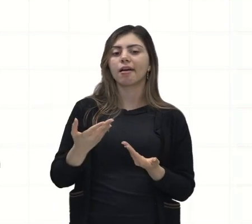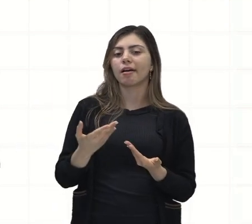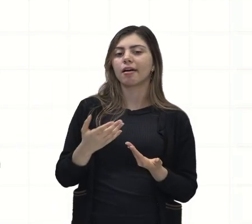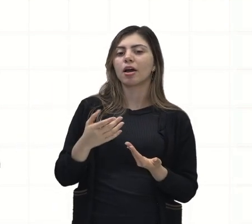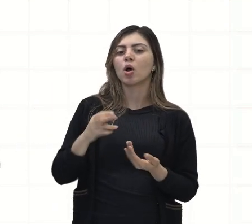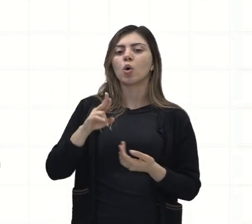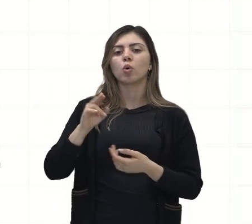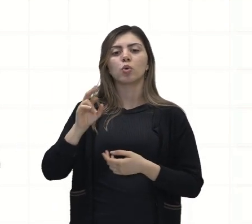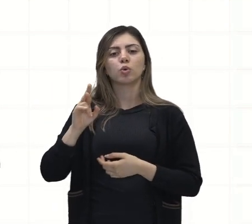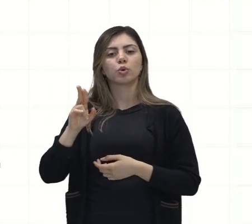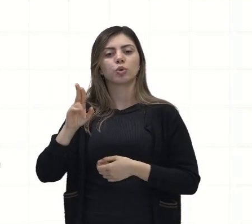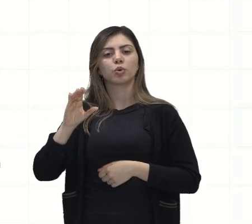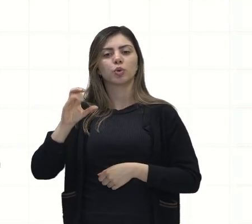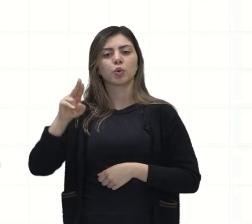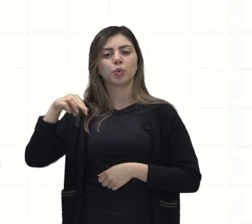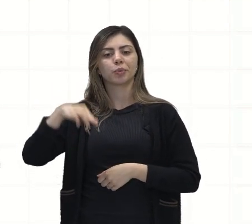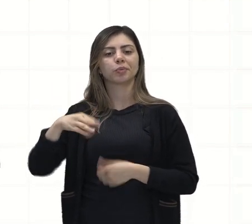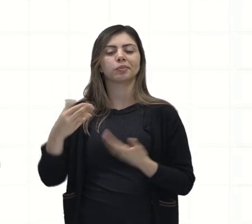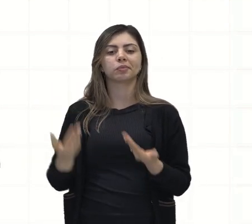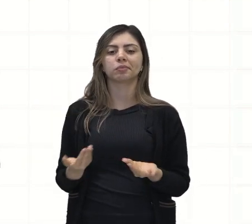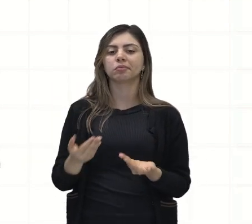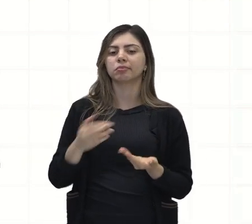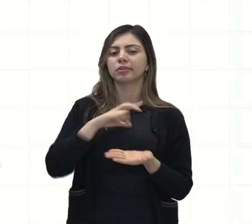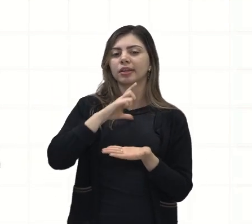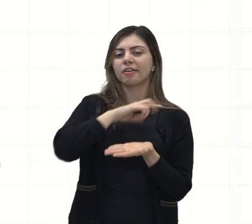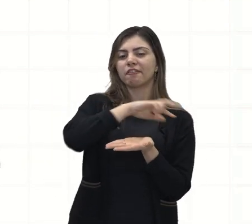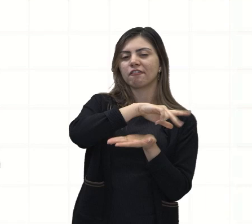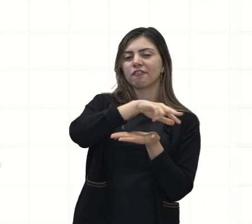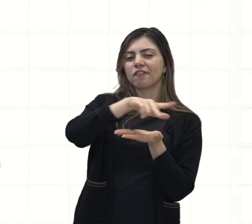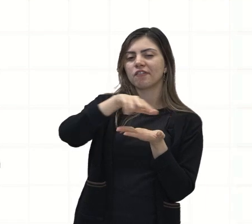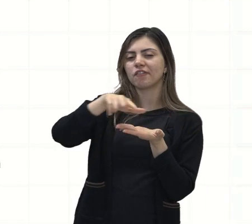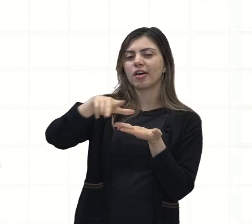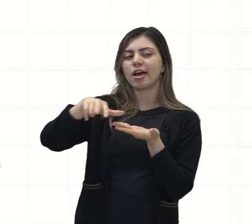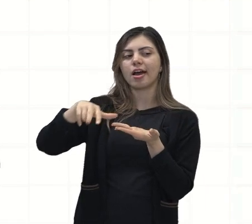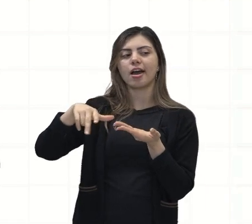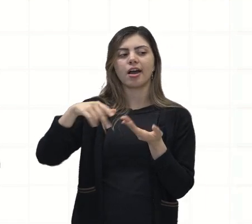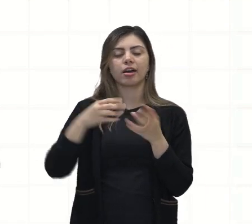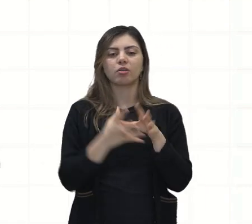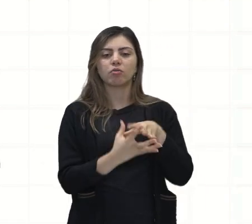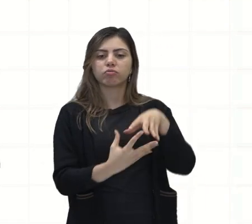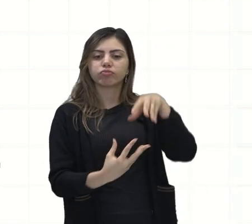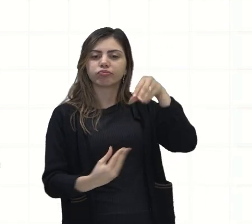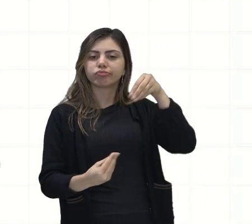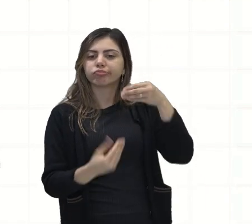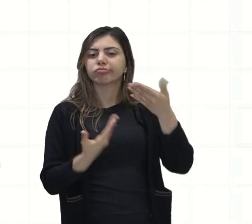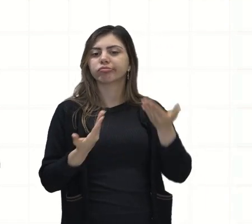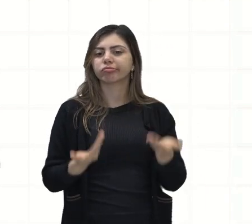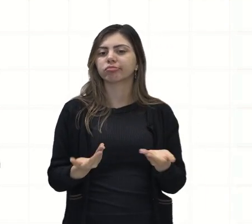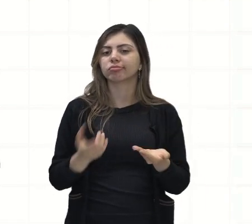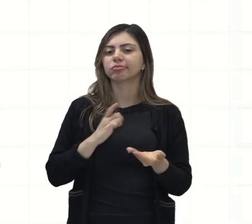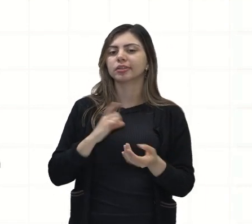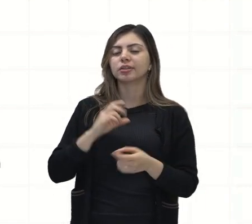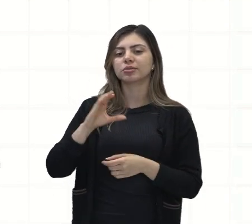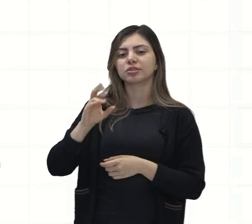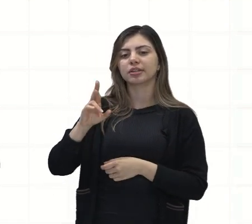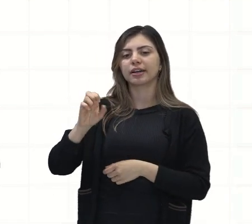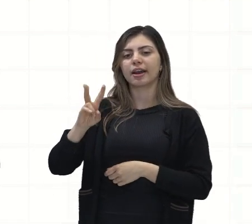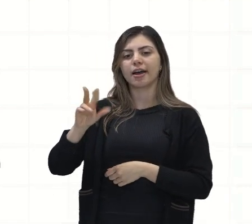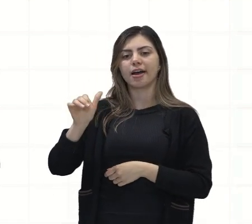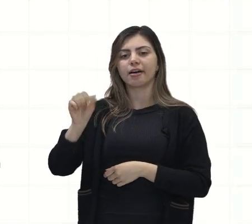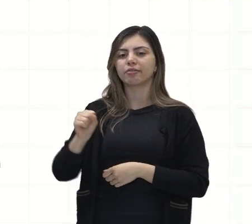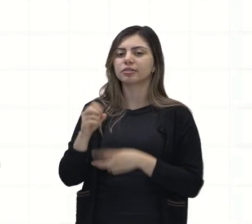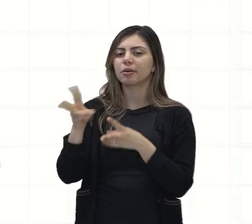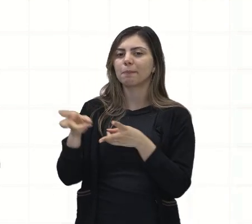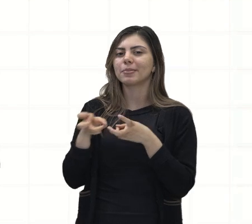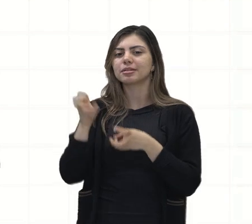né, as castanhas, o cacau, os cravos, né?